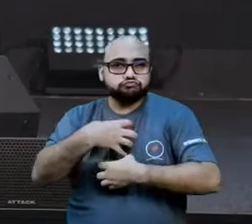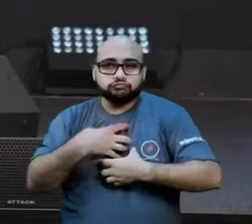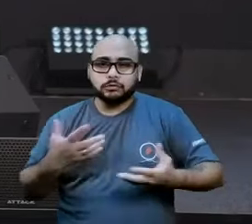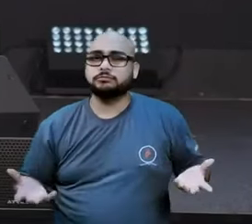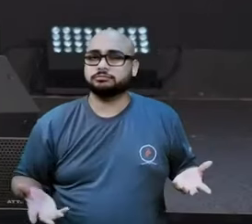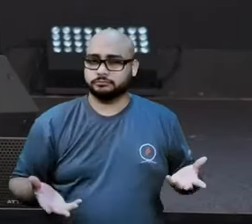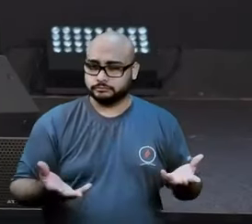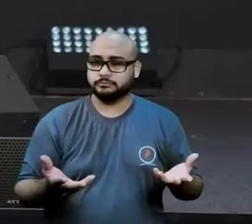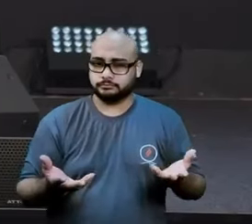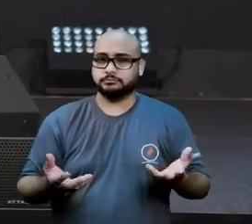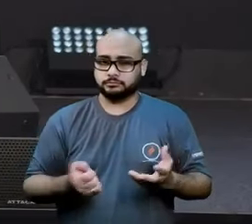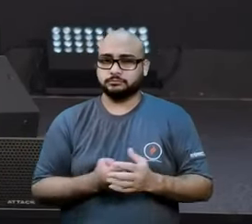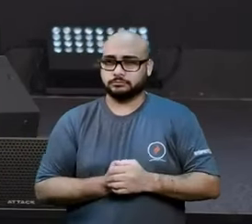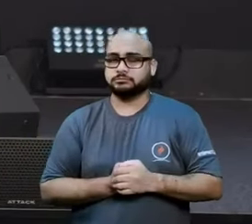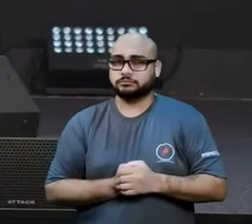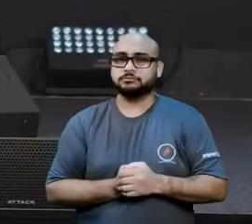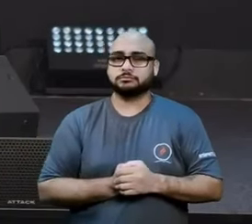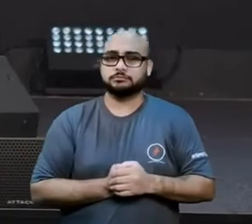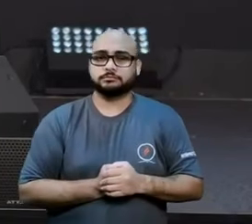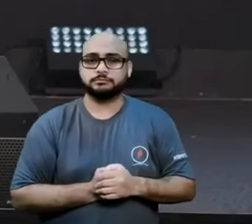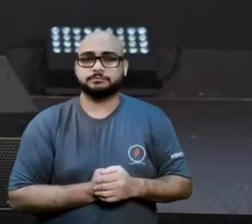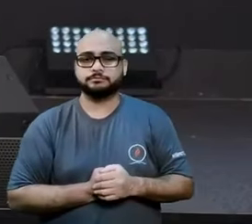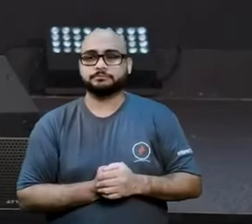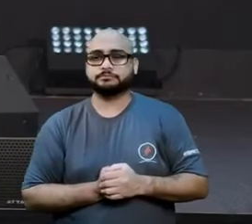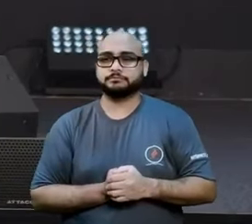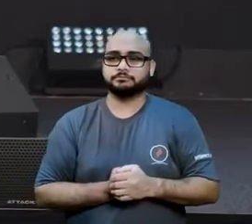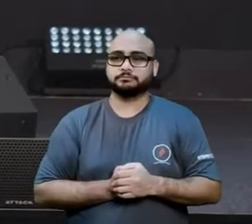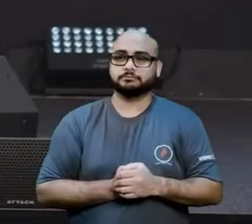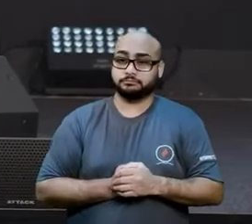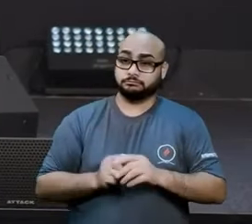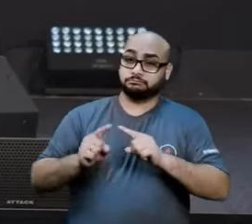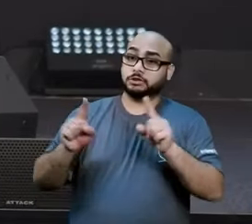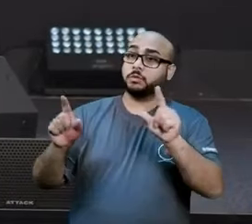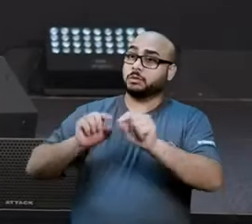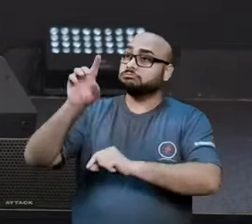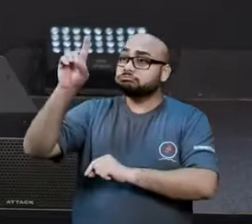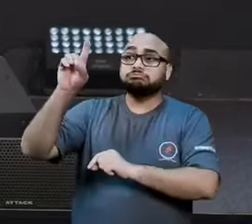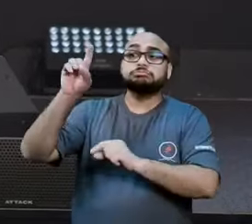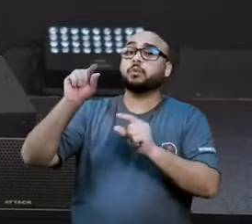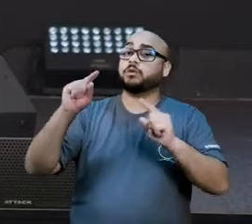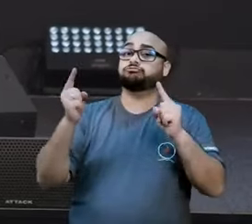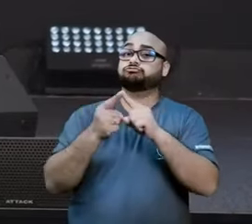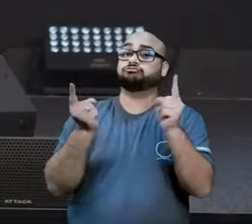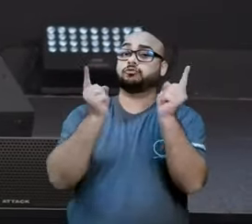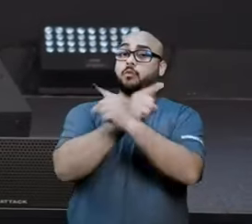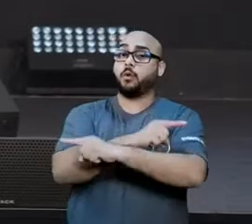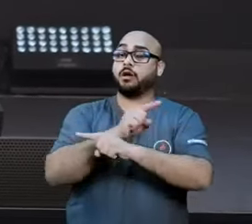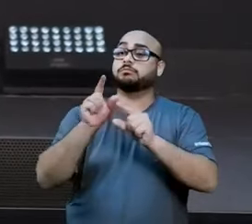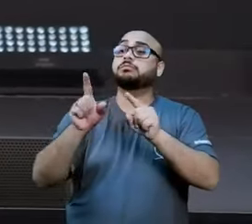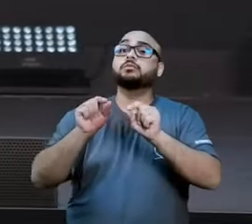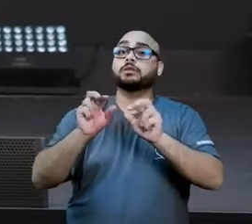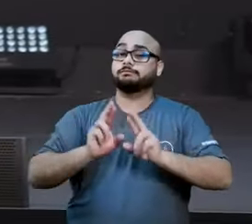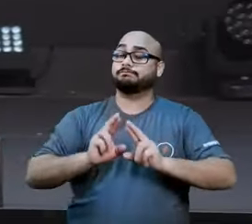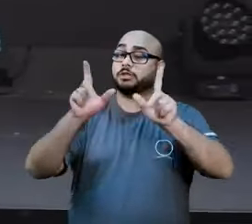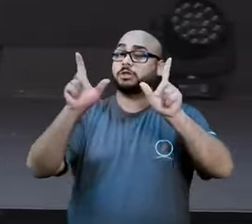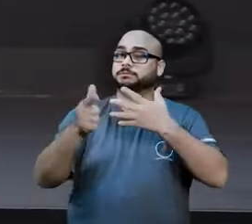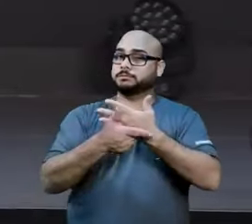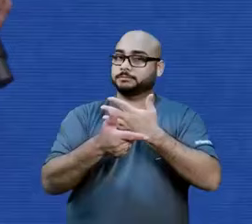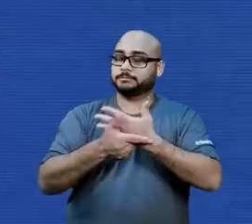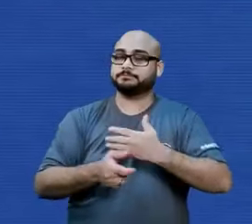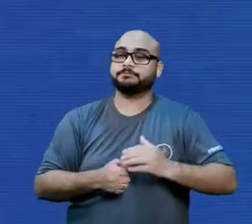de adquirir o conhecimento da vida mas Deus não Deus não age dentro dessa